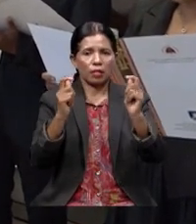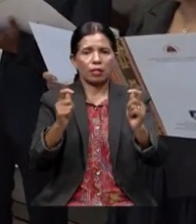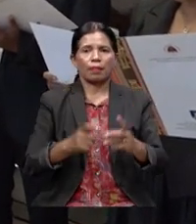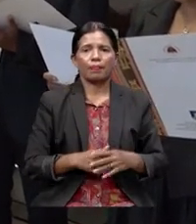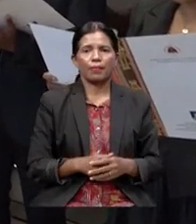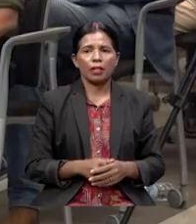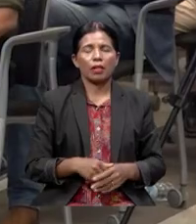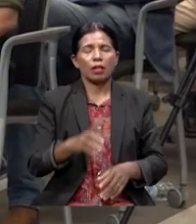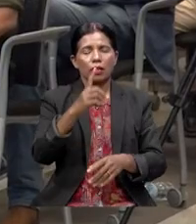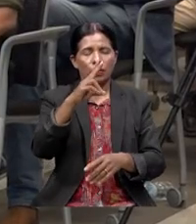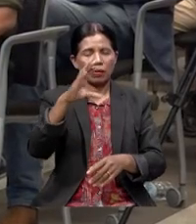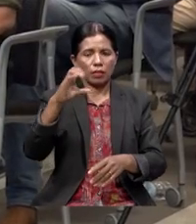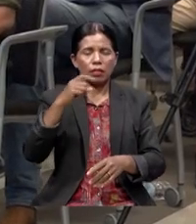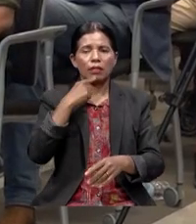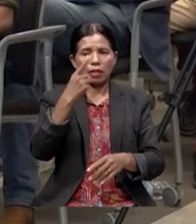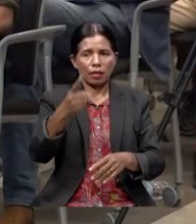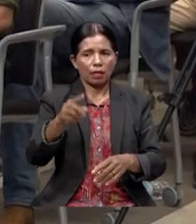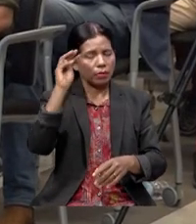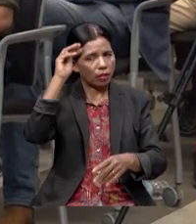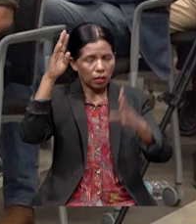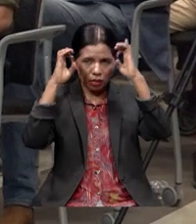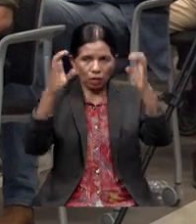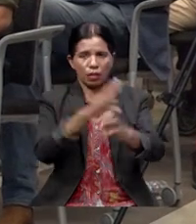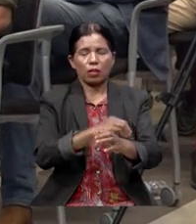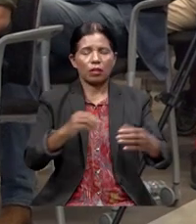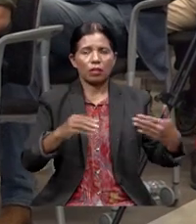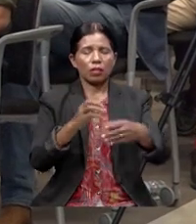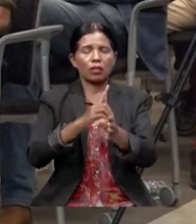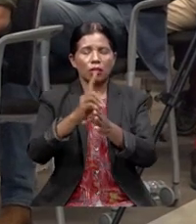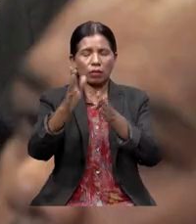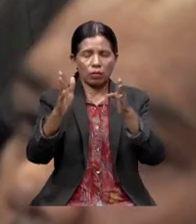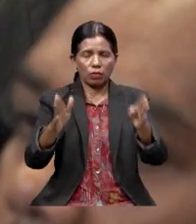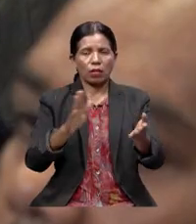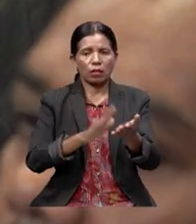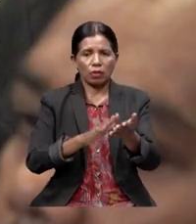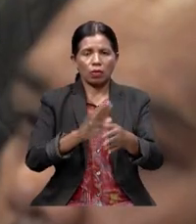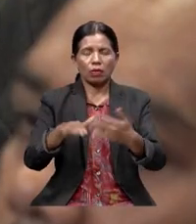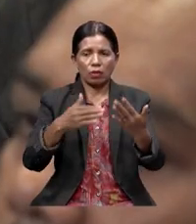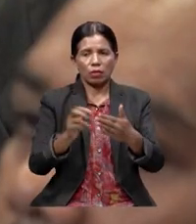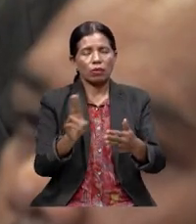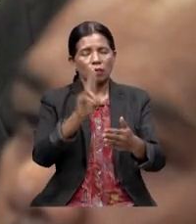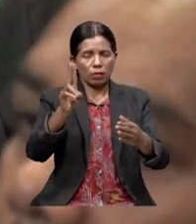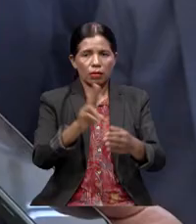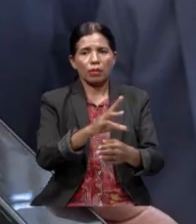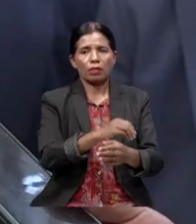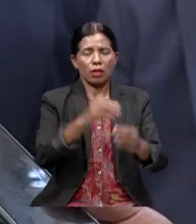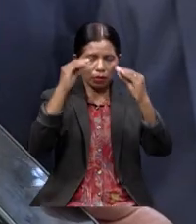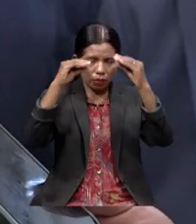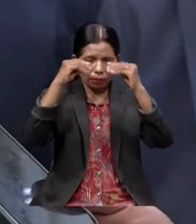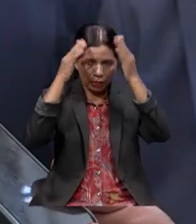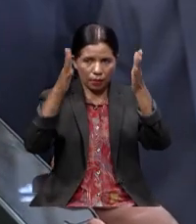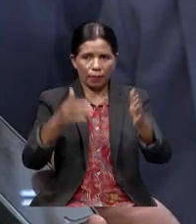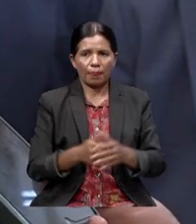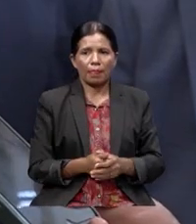Candidatura. Maibe Dulce de Jesus esclarece, Ministério da Educação ho gerente escola Sira e a metodo Balum ho dizere Professor Sira. E a neba rebot para passei